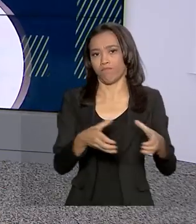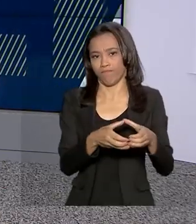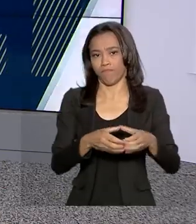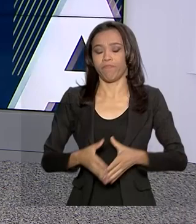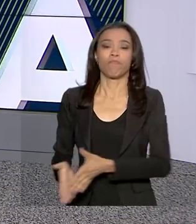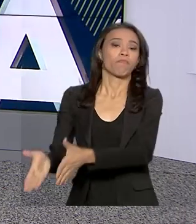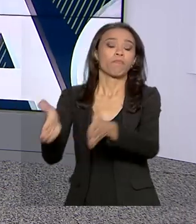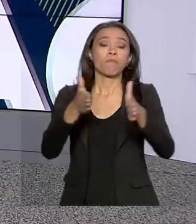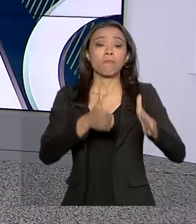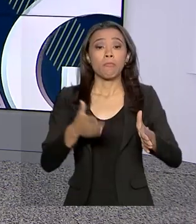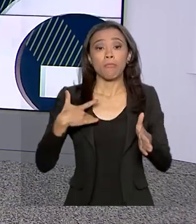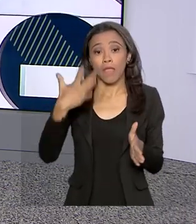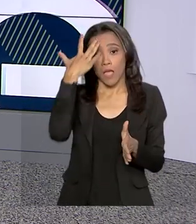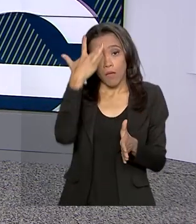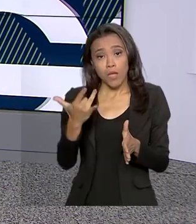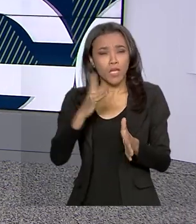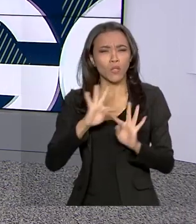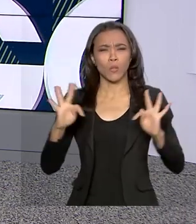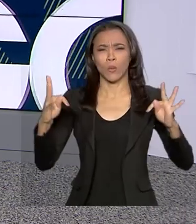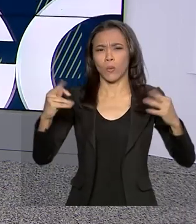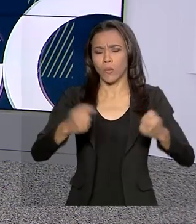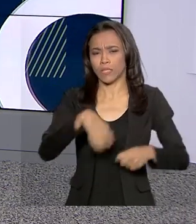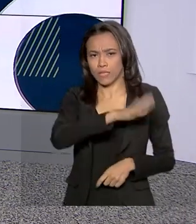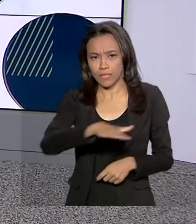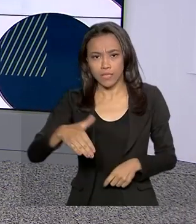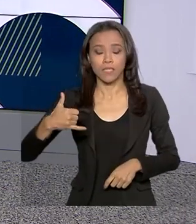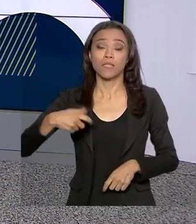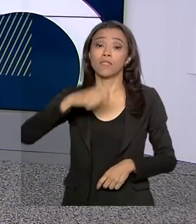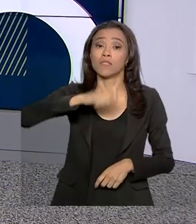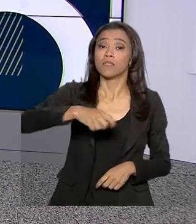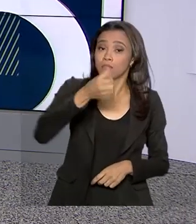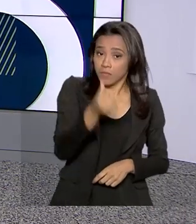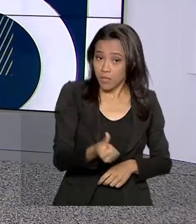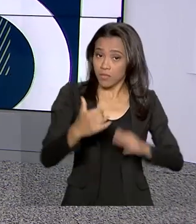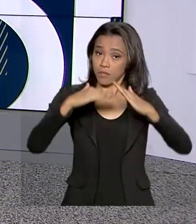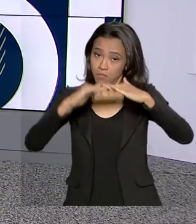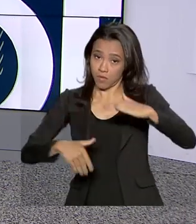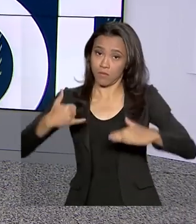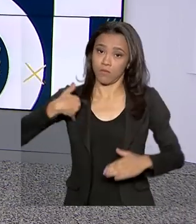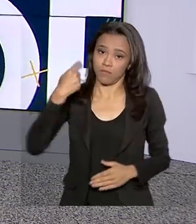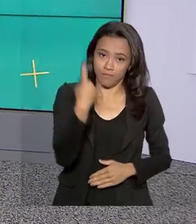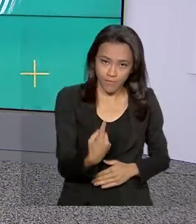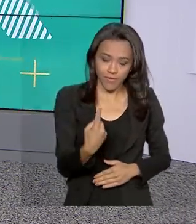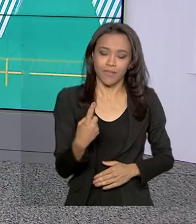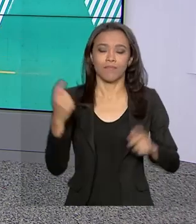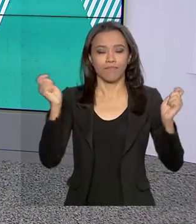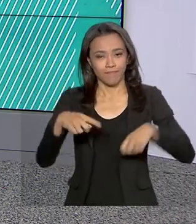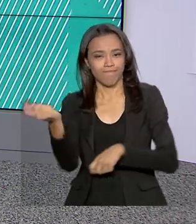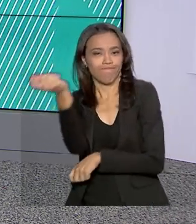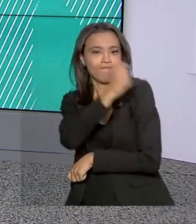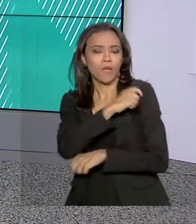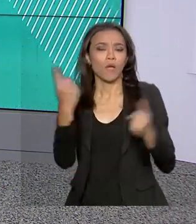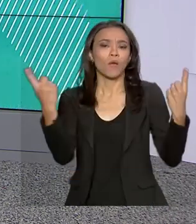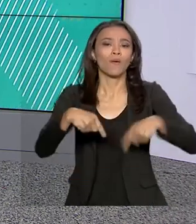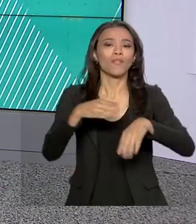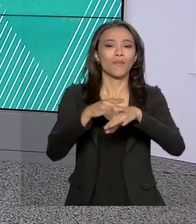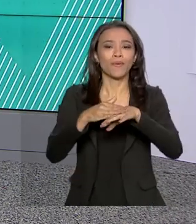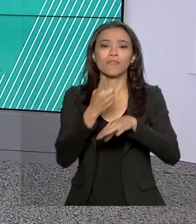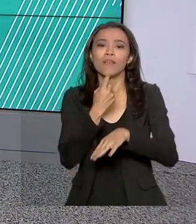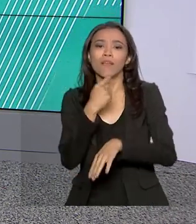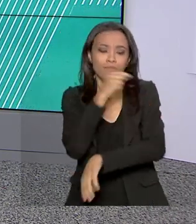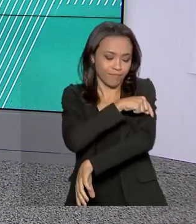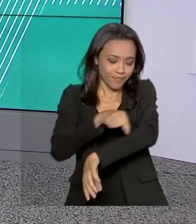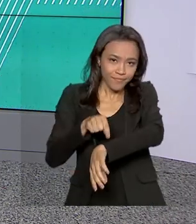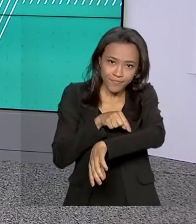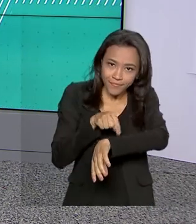A partir de amanhã, todas as crianças de seis meses a menores de um ano devem ser vacinadas contra o sarampo. A